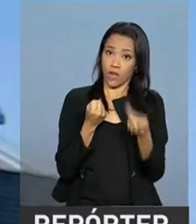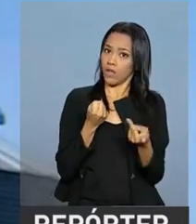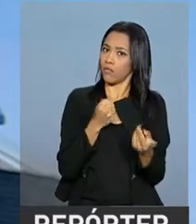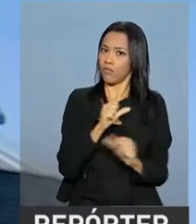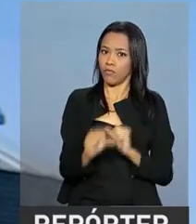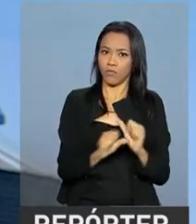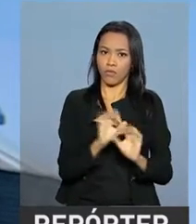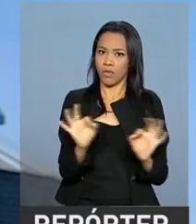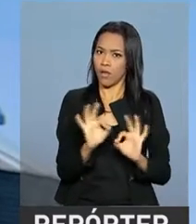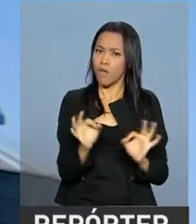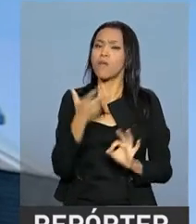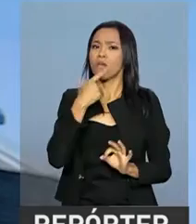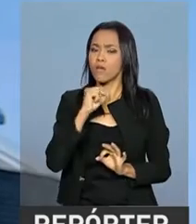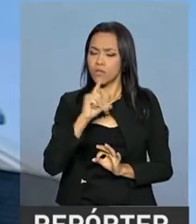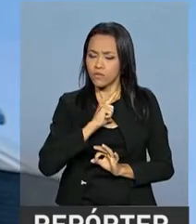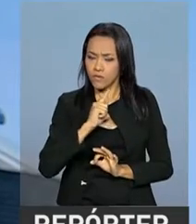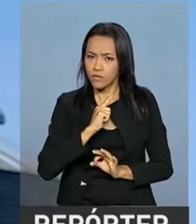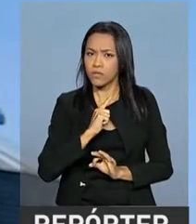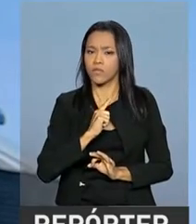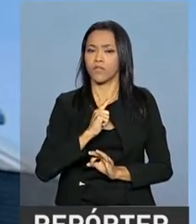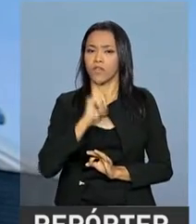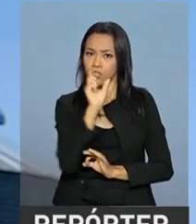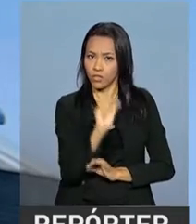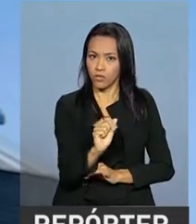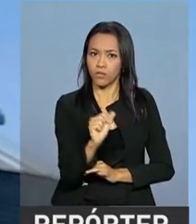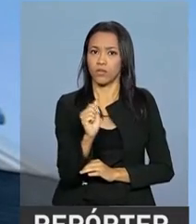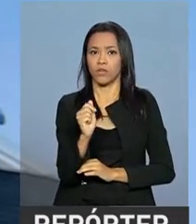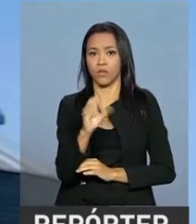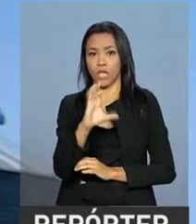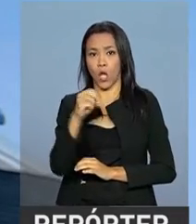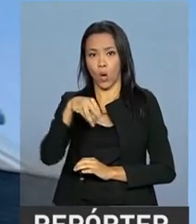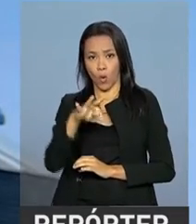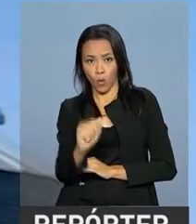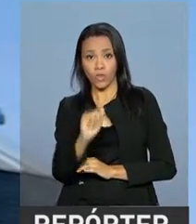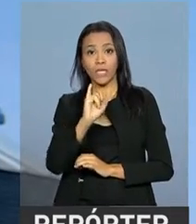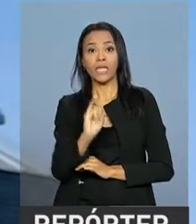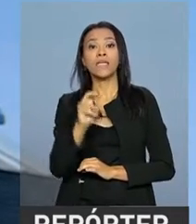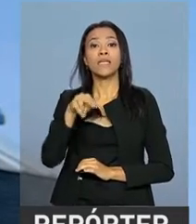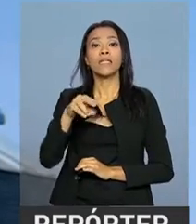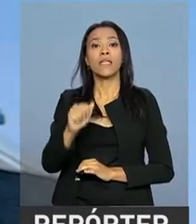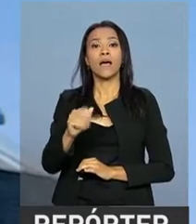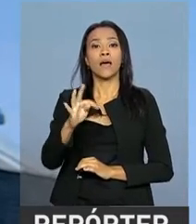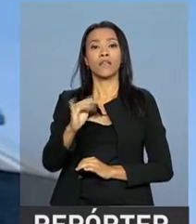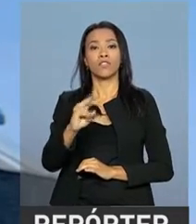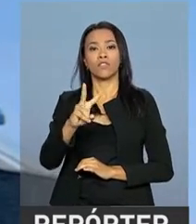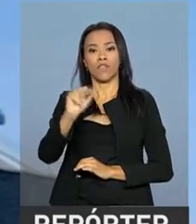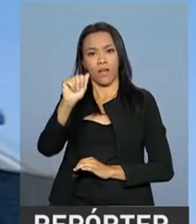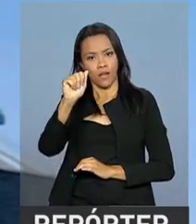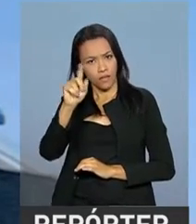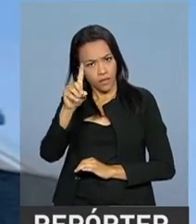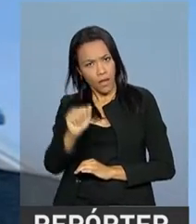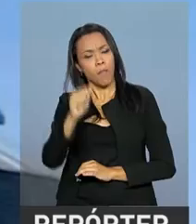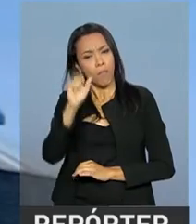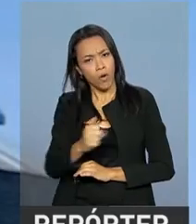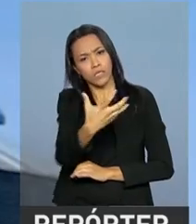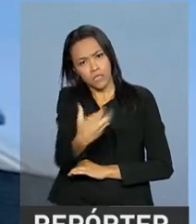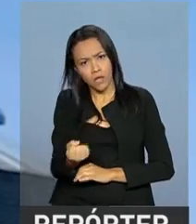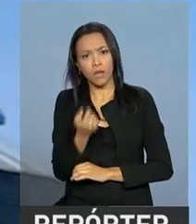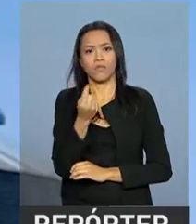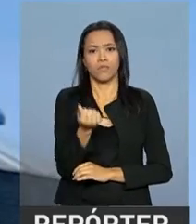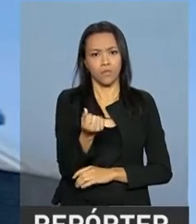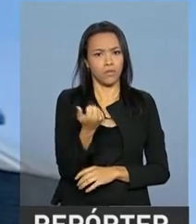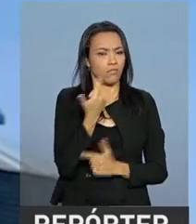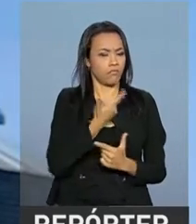modificação. Quem tiver fundo, dinheiro no, nas contas inativadas, vai sacá-las por inteiro, qualquer valor, não